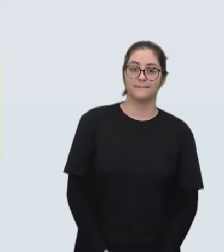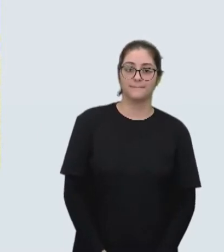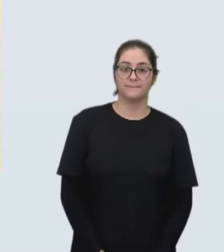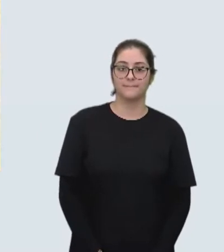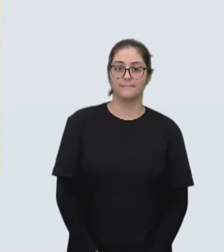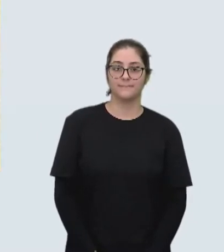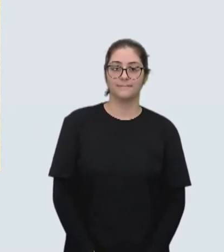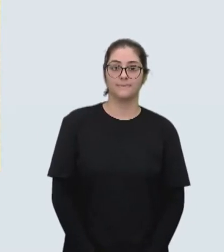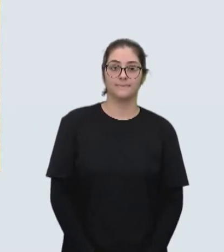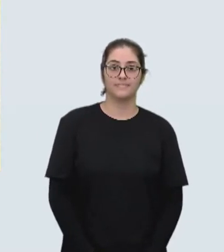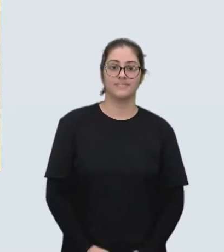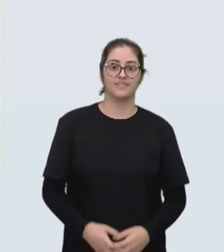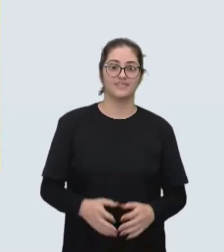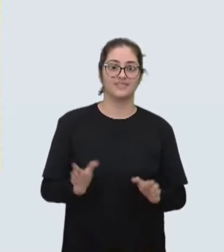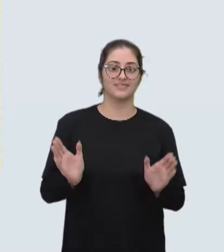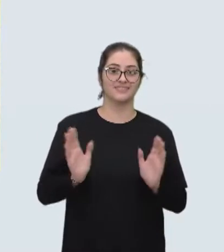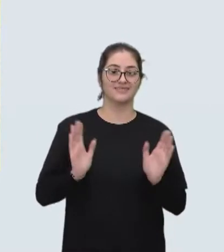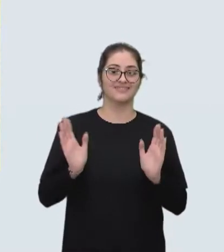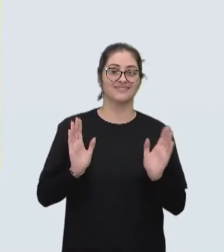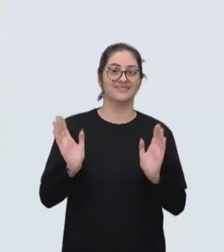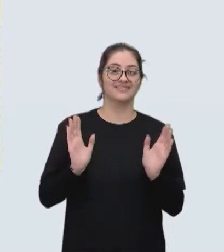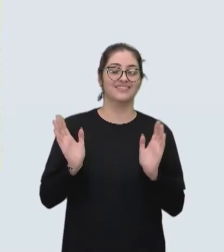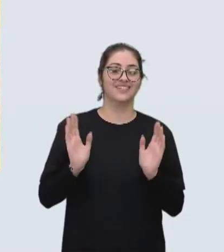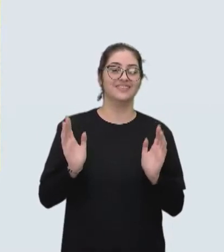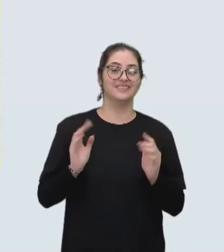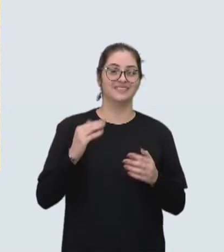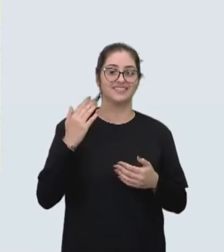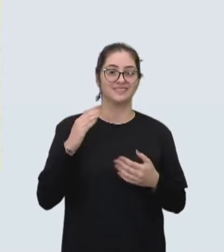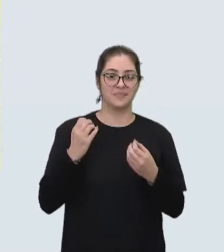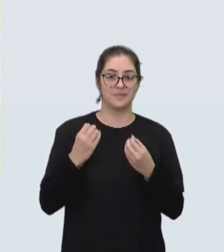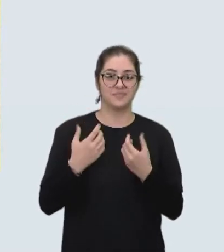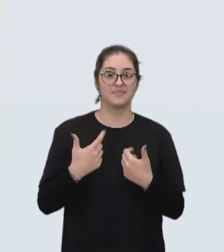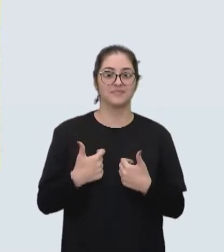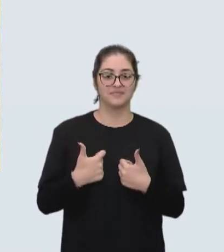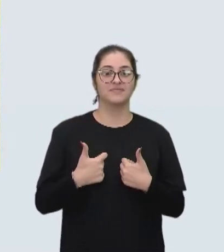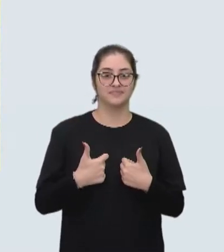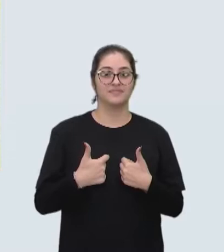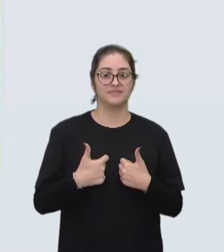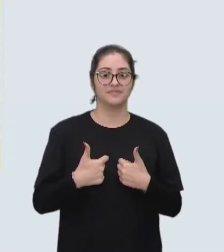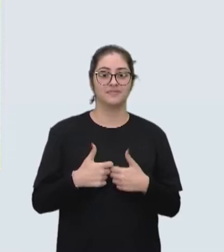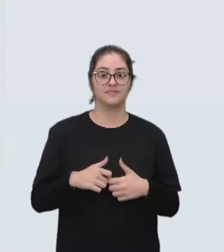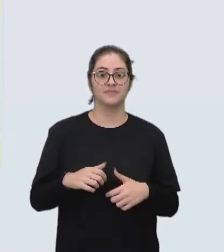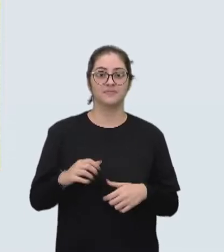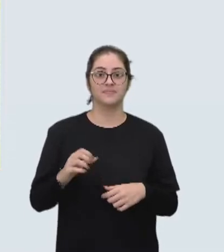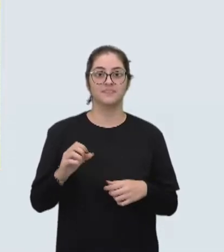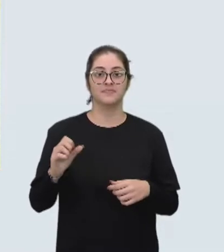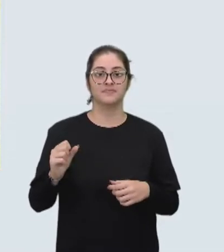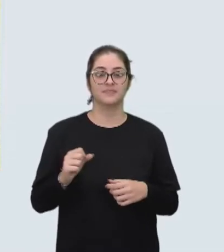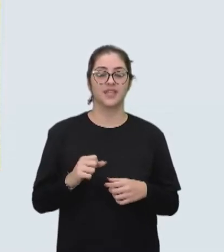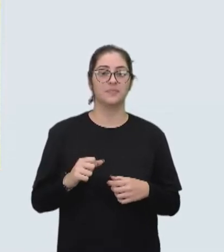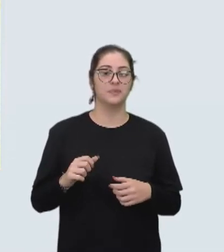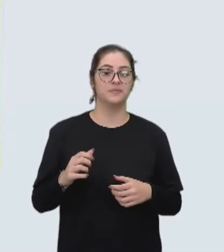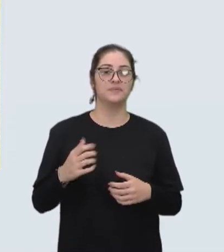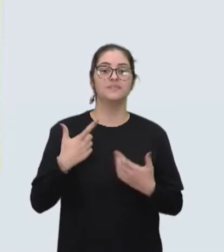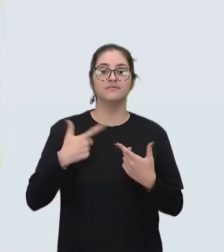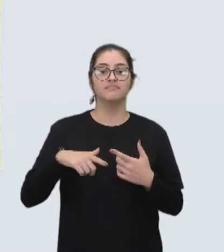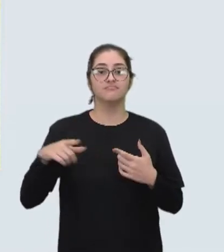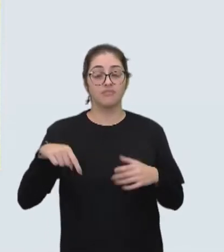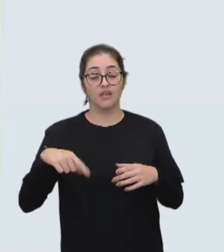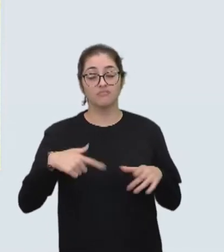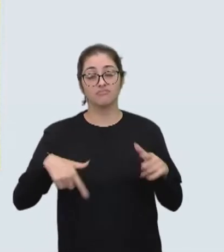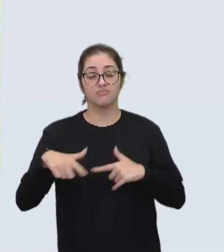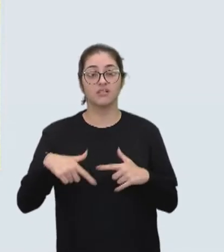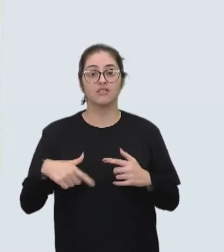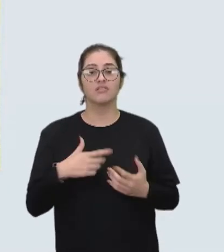Oi turma, tudo bem com vocês? Sou eu, professor Josélio, novamente, e hoje nós estamos aqui num local para falar